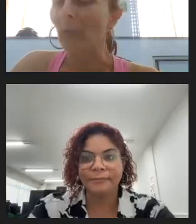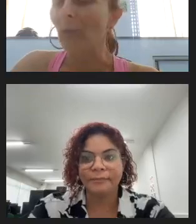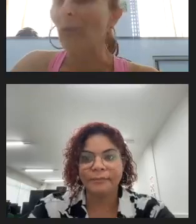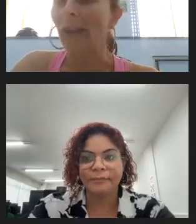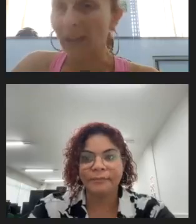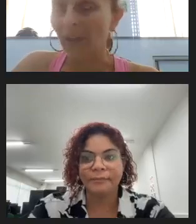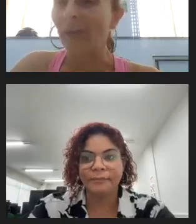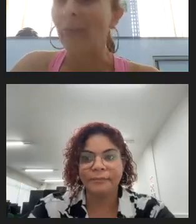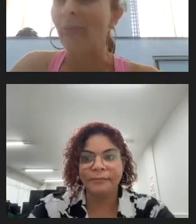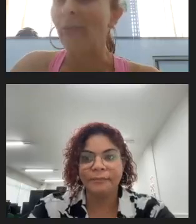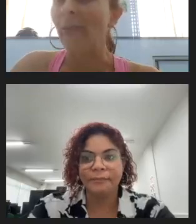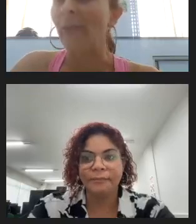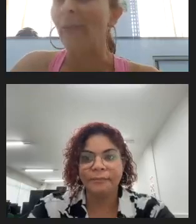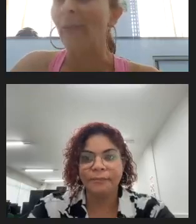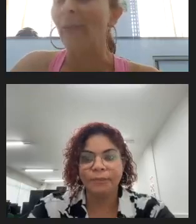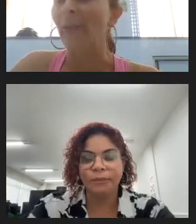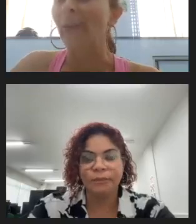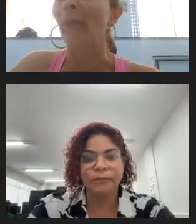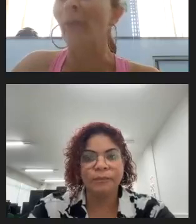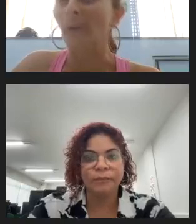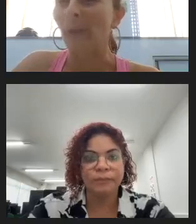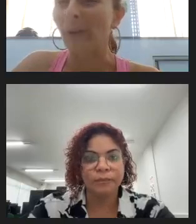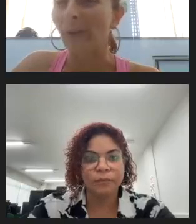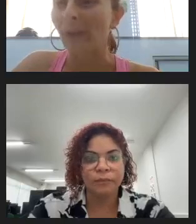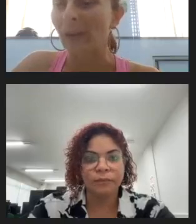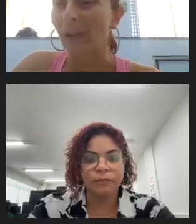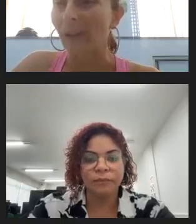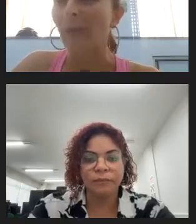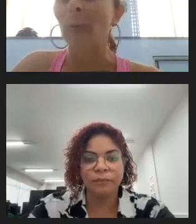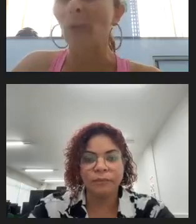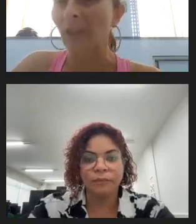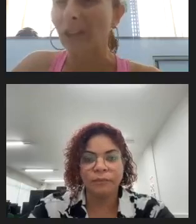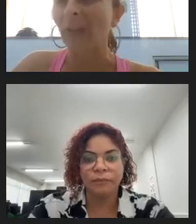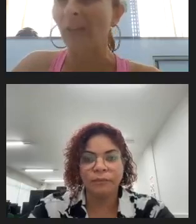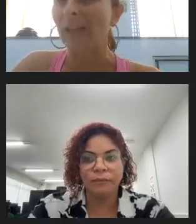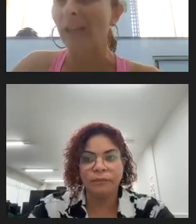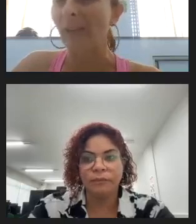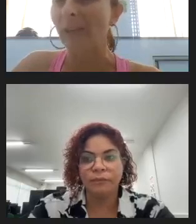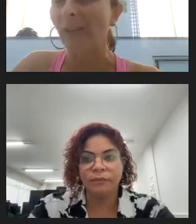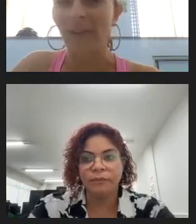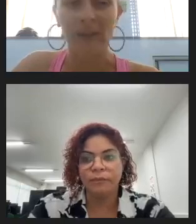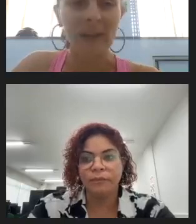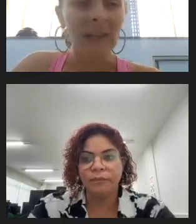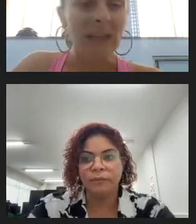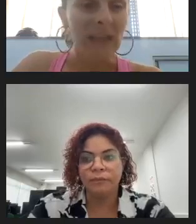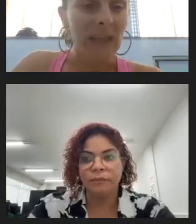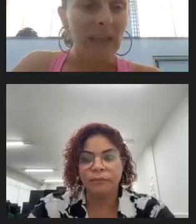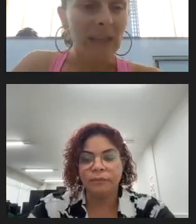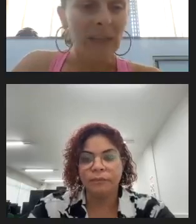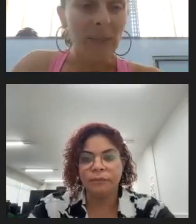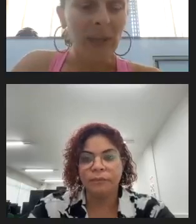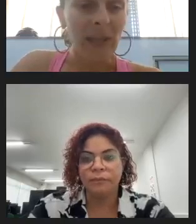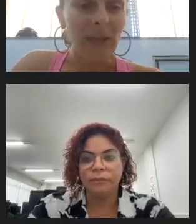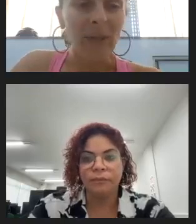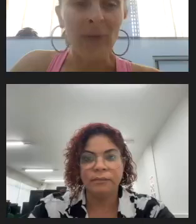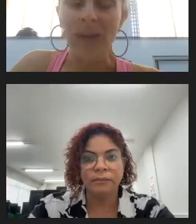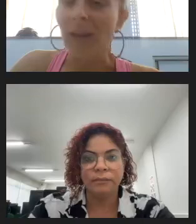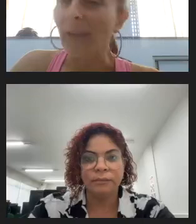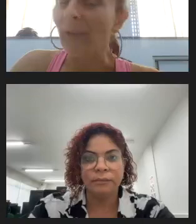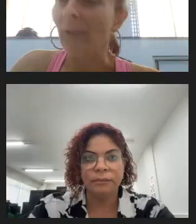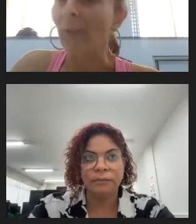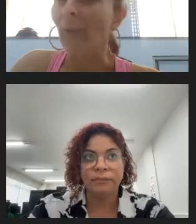não temos colegas, né, para fazer essas inserções extemporâneas ali nas listas, né, e